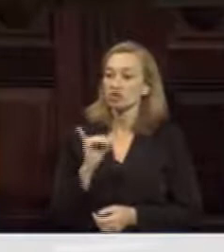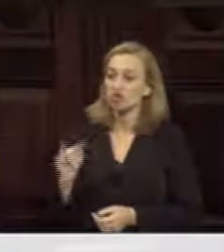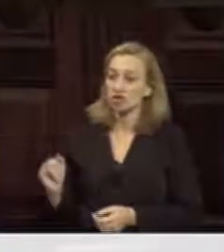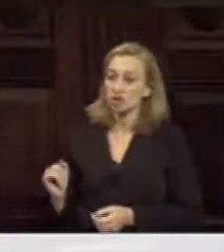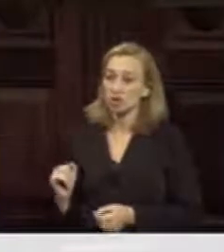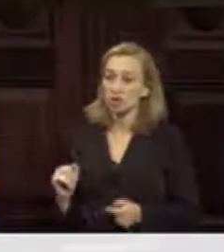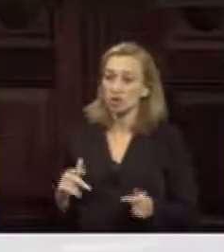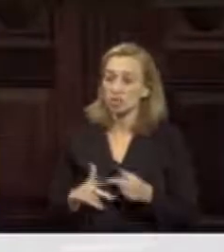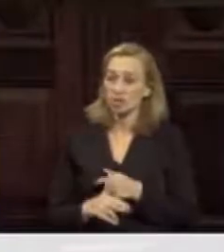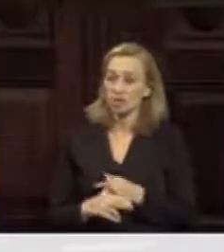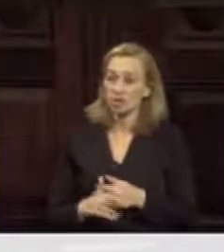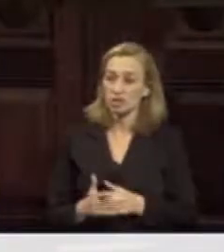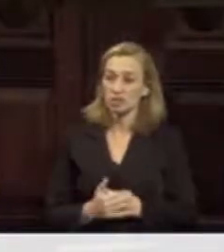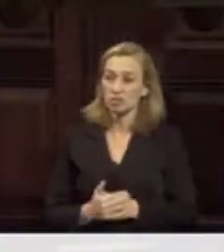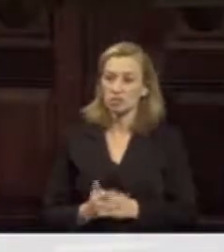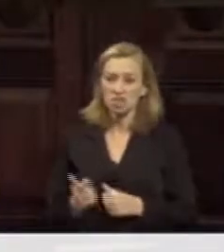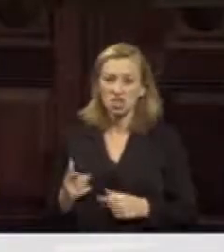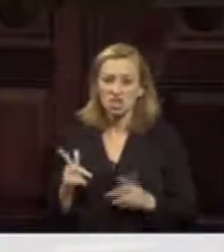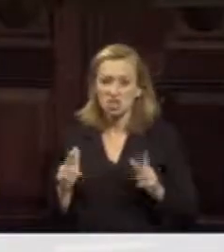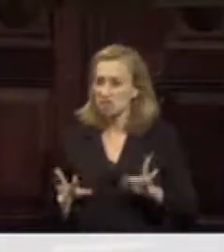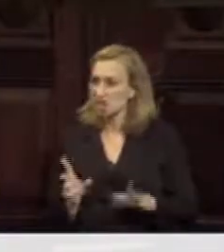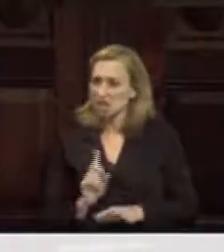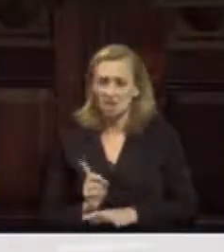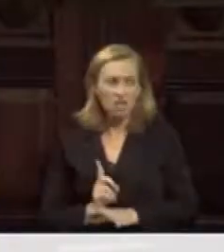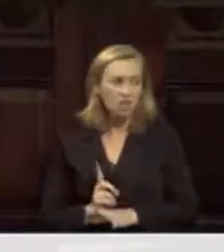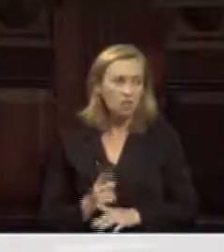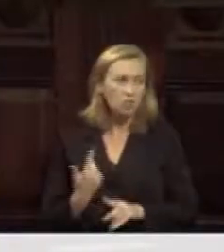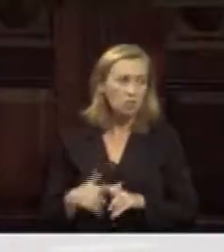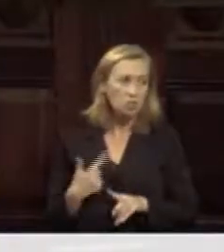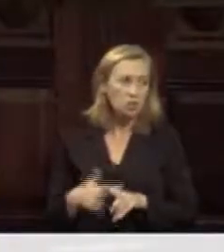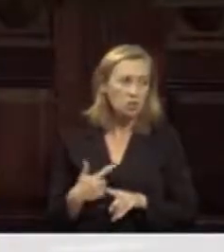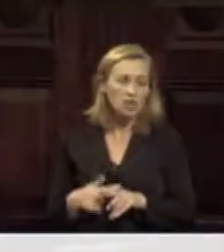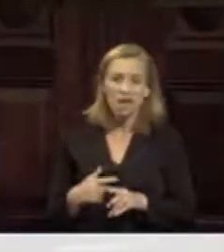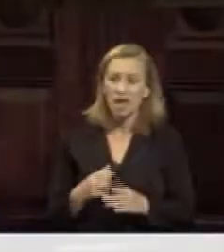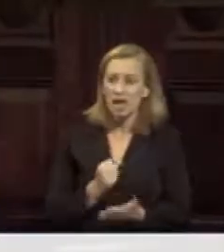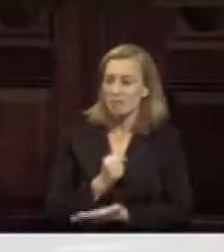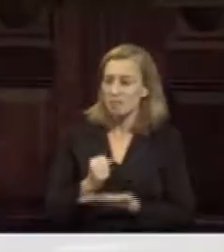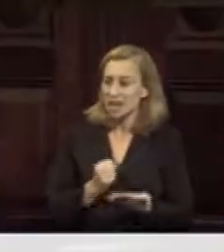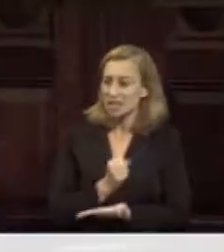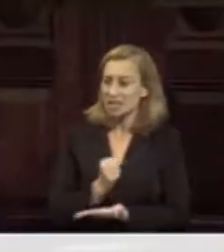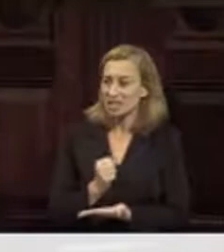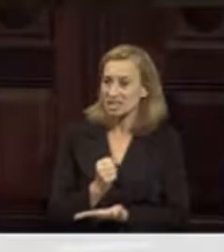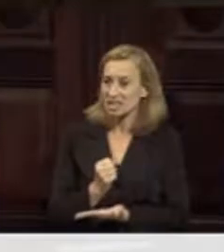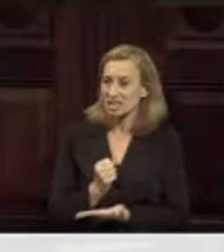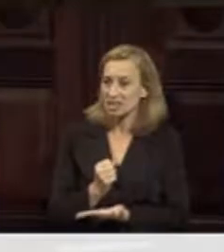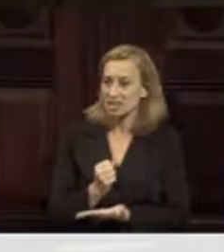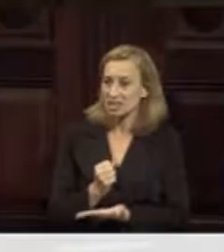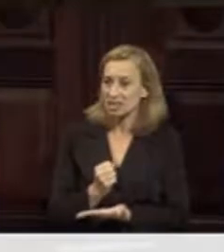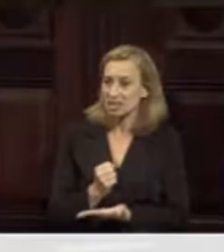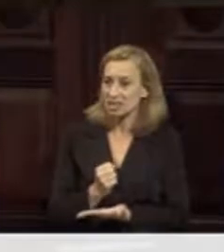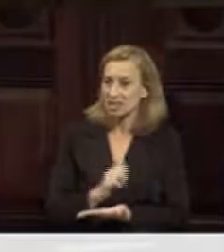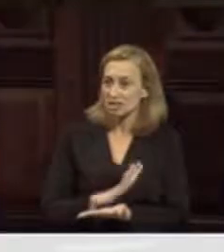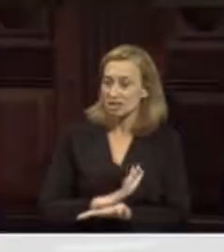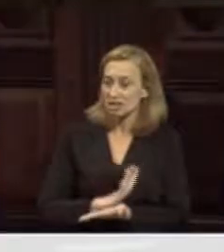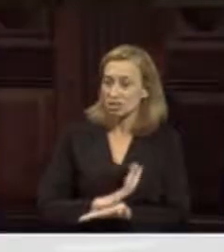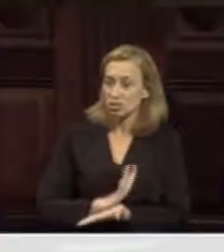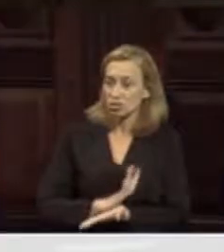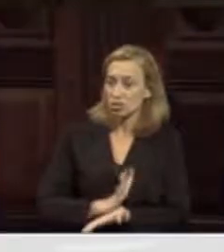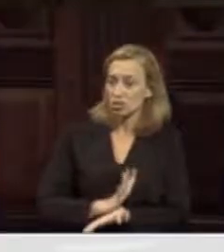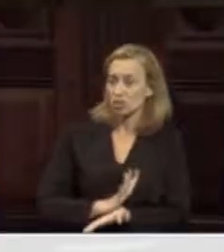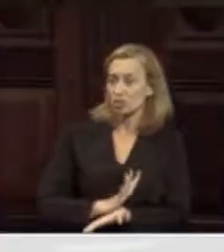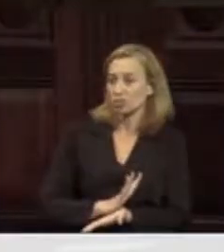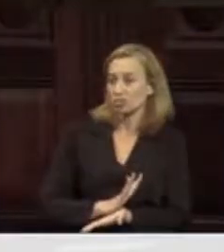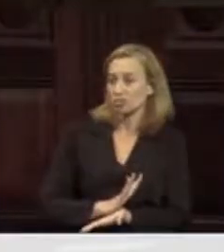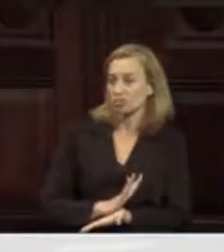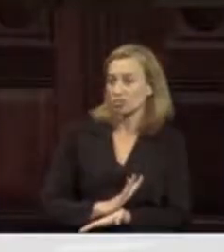ser diferente, porque a situação da estrutura de recursos materiais